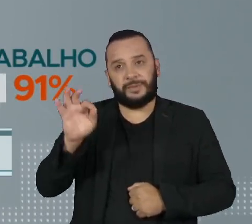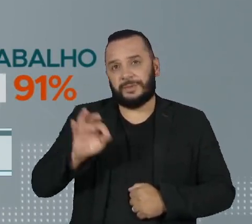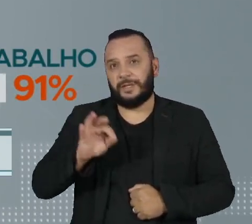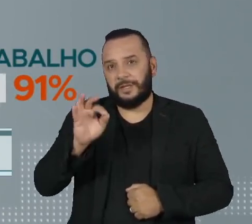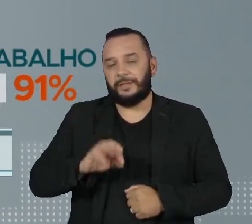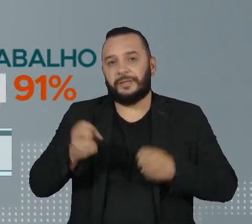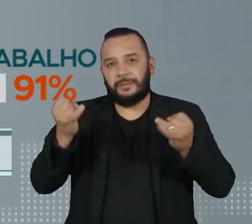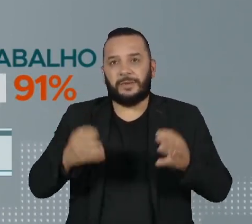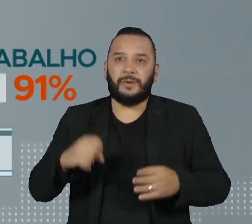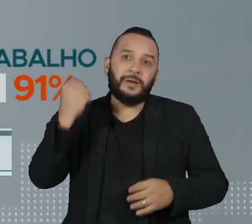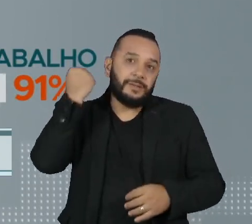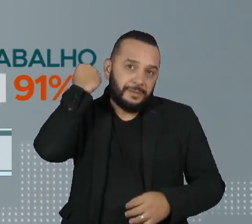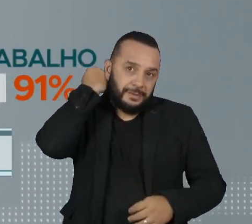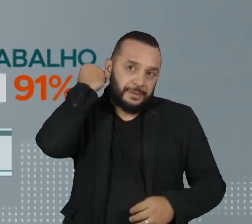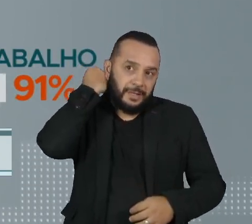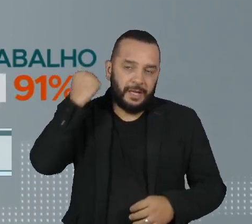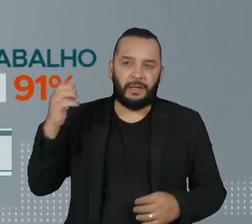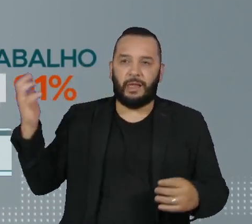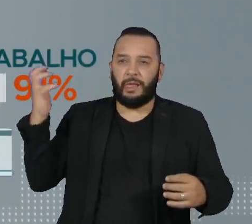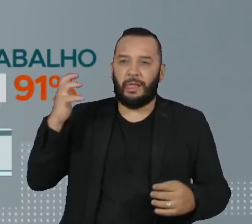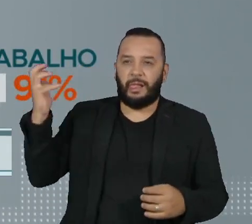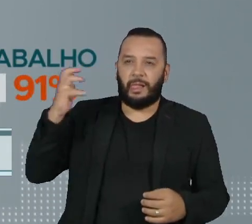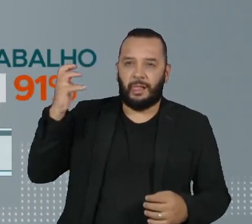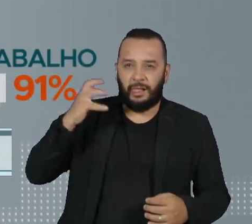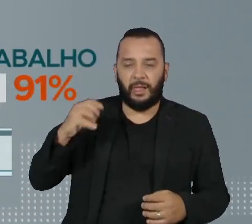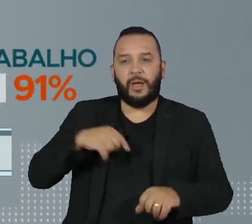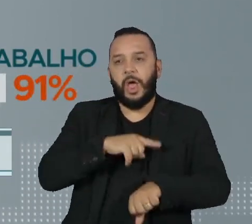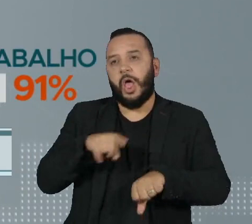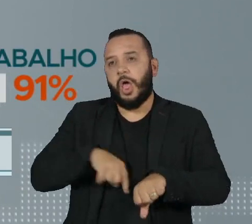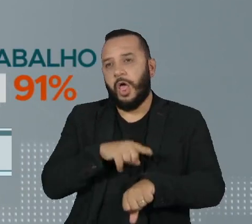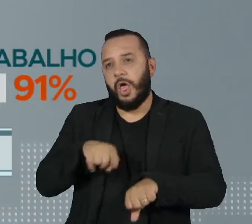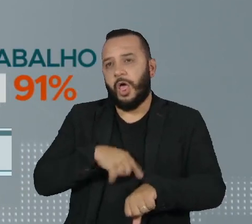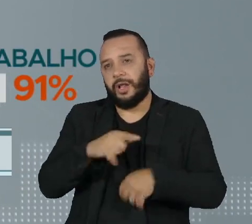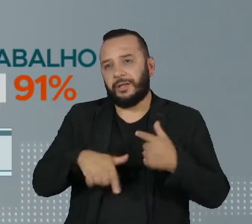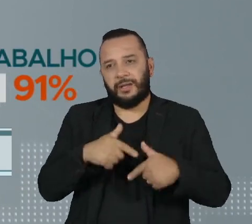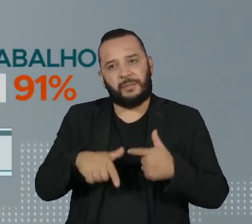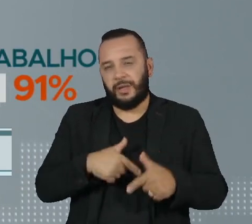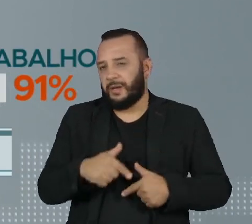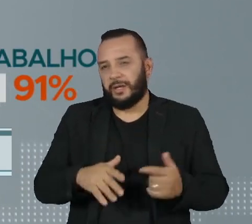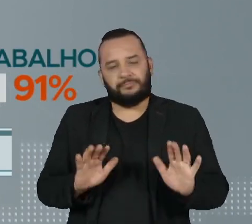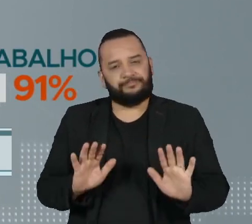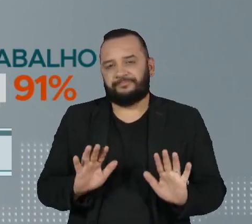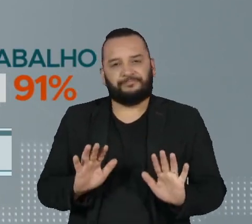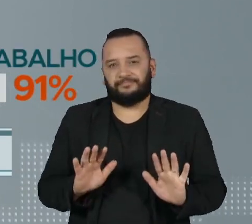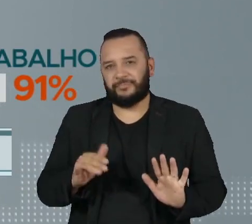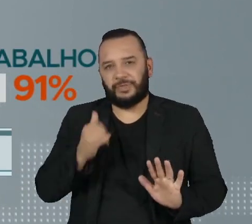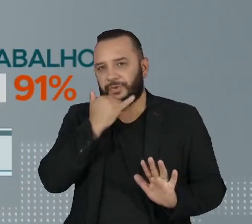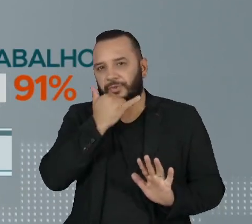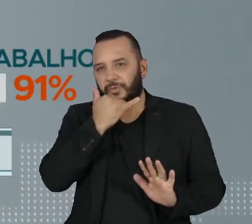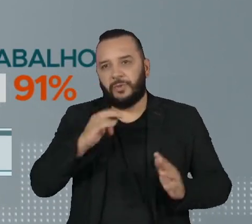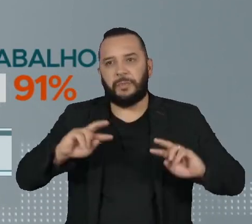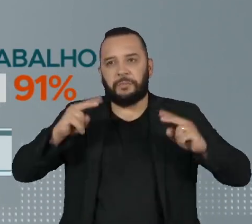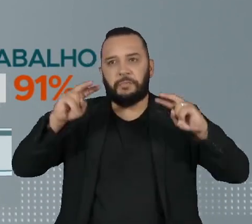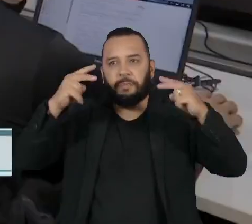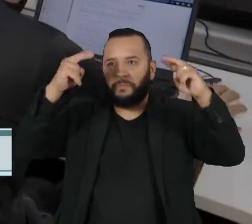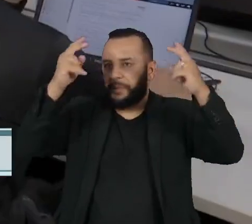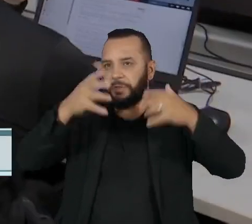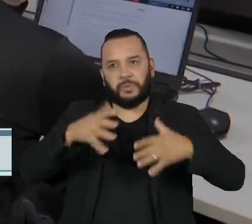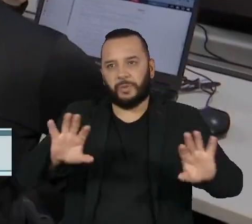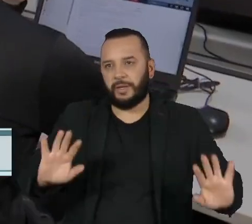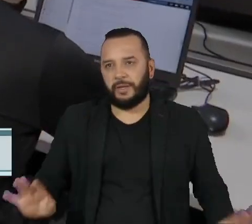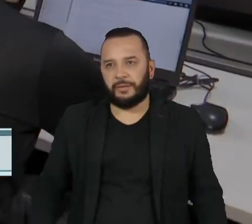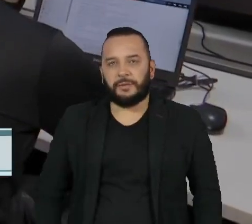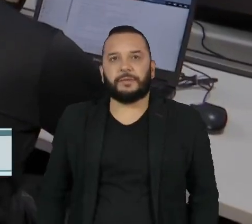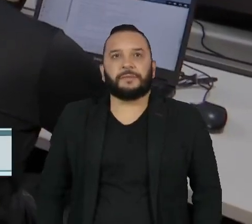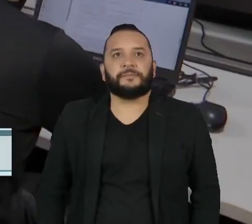citaram o stress pressão e mais horas para trabalhar como os motivos para não subir de cargo e